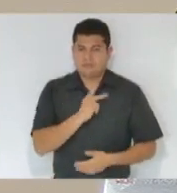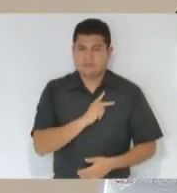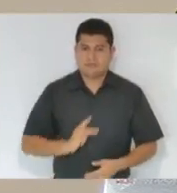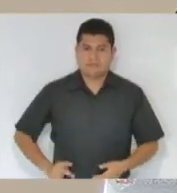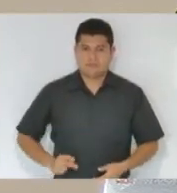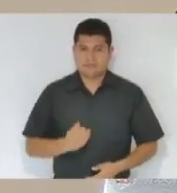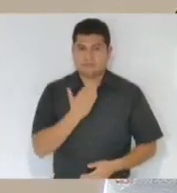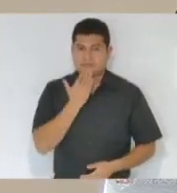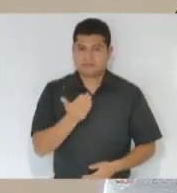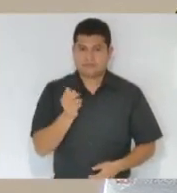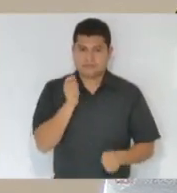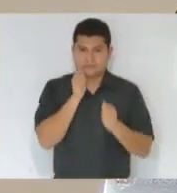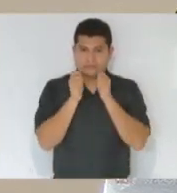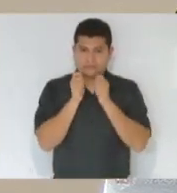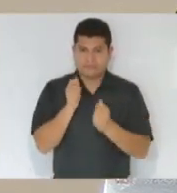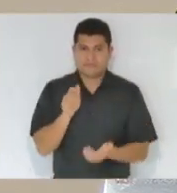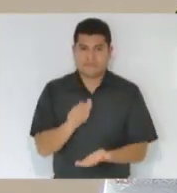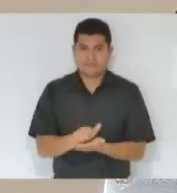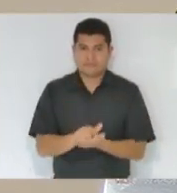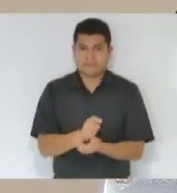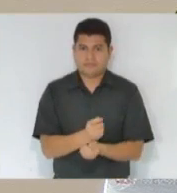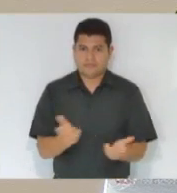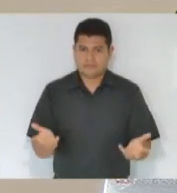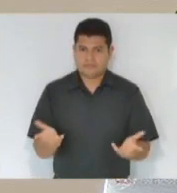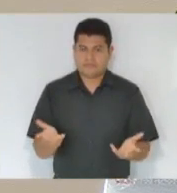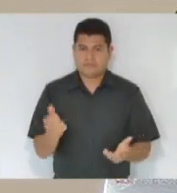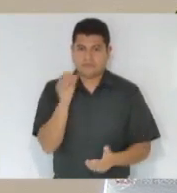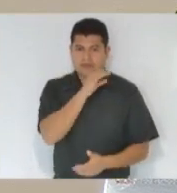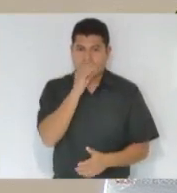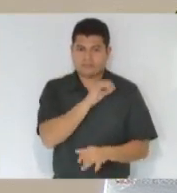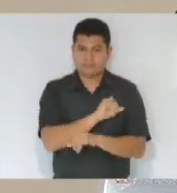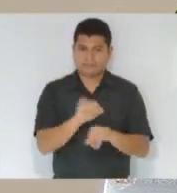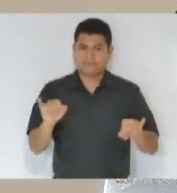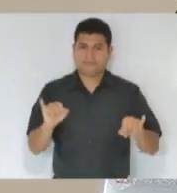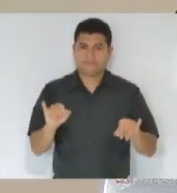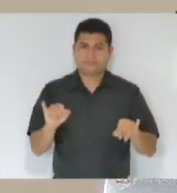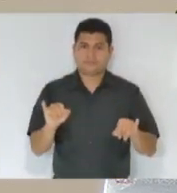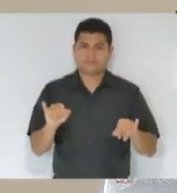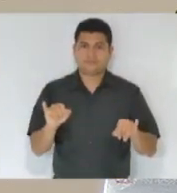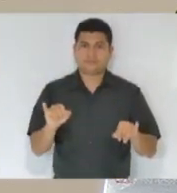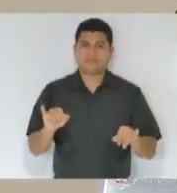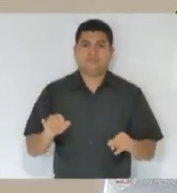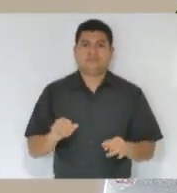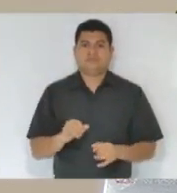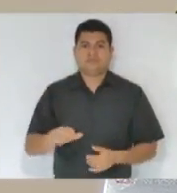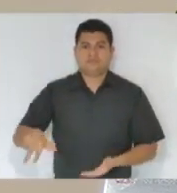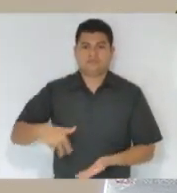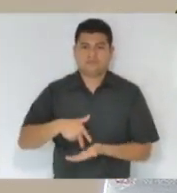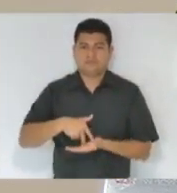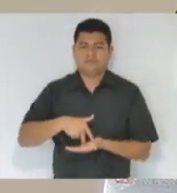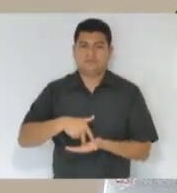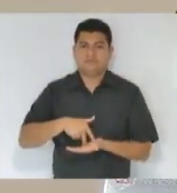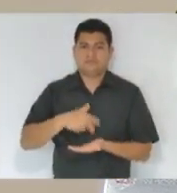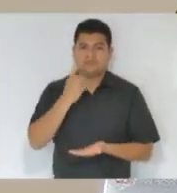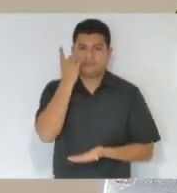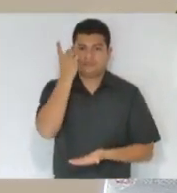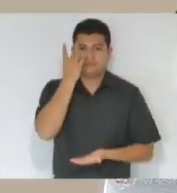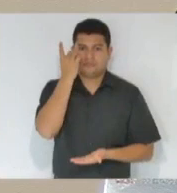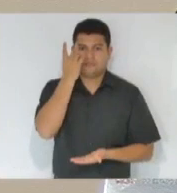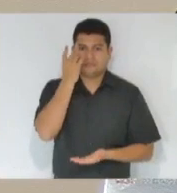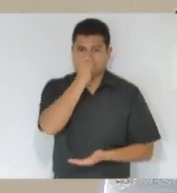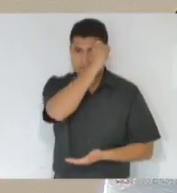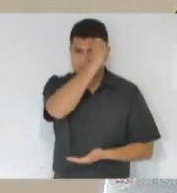presidente solicitou que se procedesse à distribuição. Breves comunicações. Ocuparam a tribuna os senhores deputados